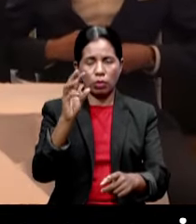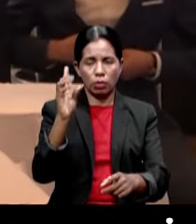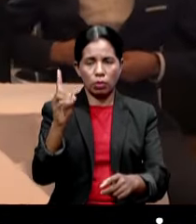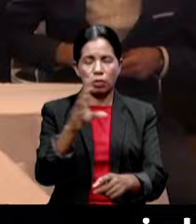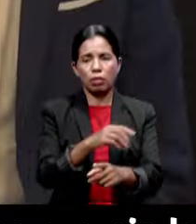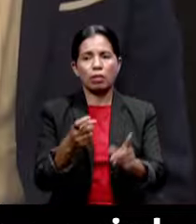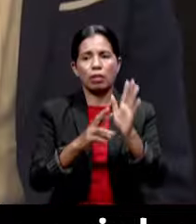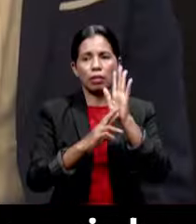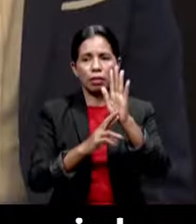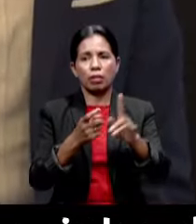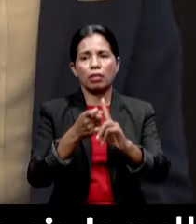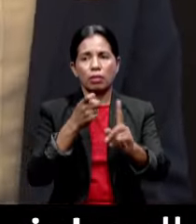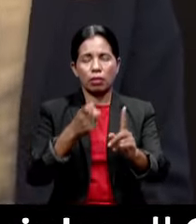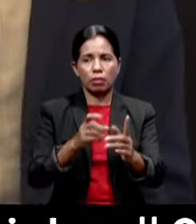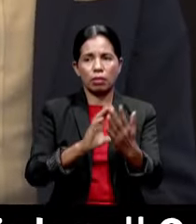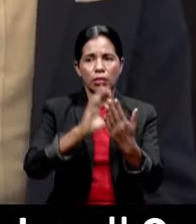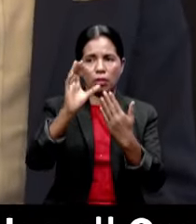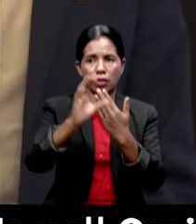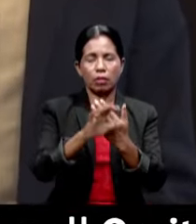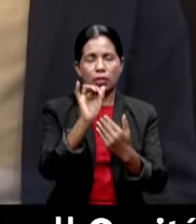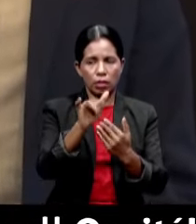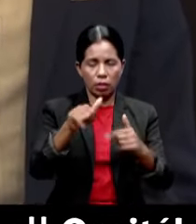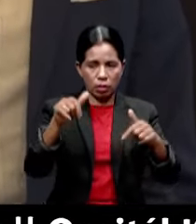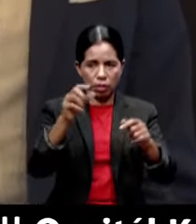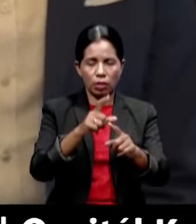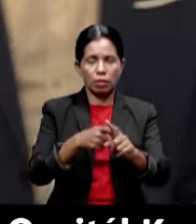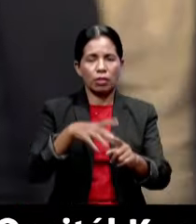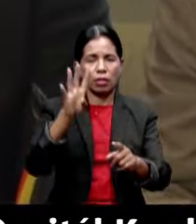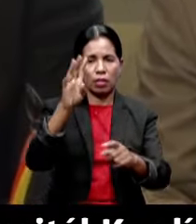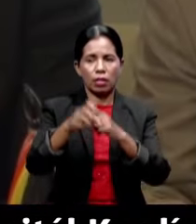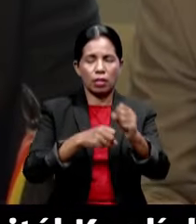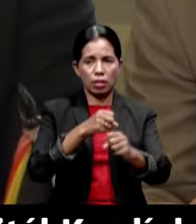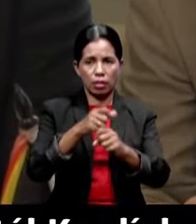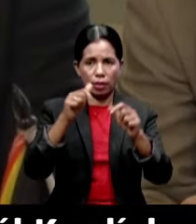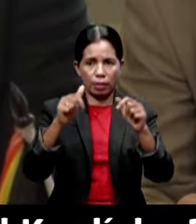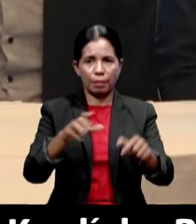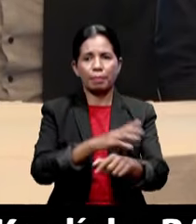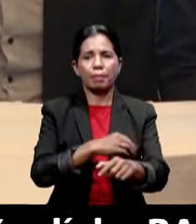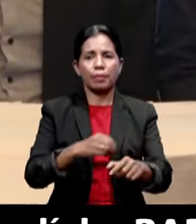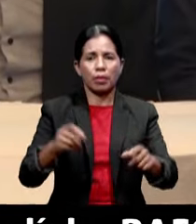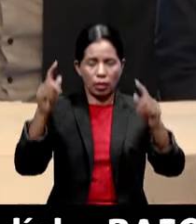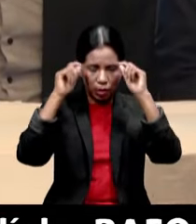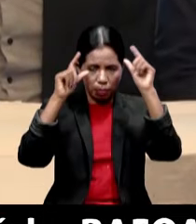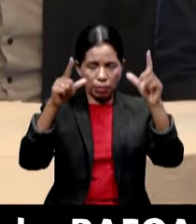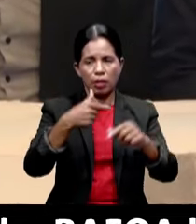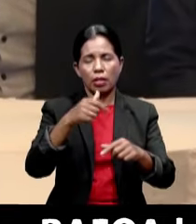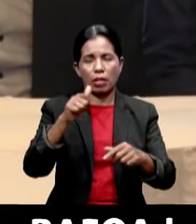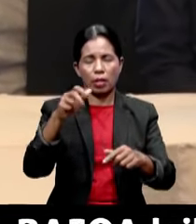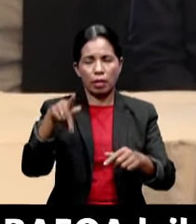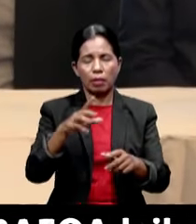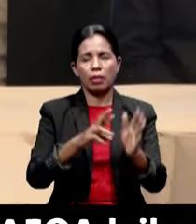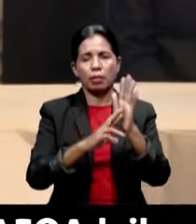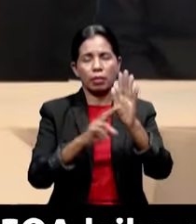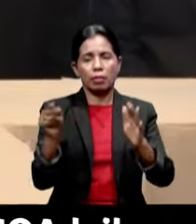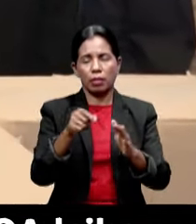Greater Sunrise, nebetuir calendário, se conclui retrimestre da hat tinang ne. Consórcio Greater Sunrise, Timor Gap, representa porcento limanul